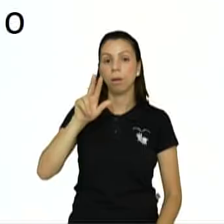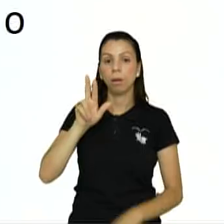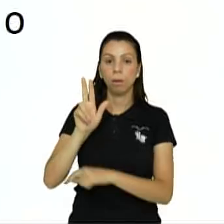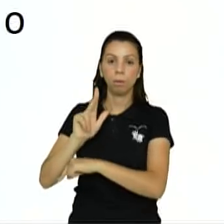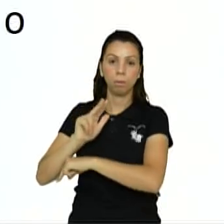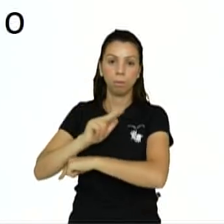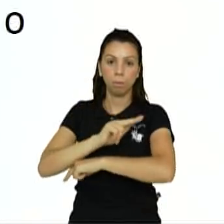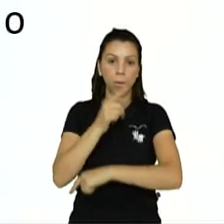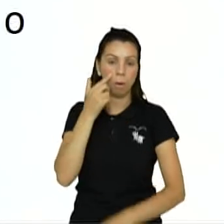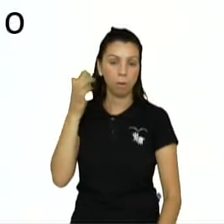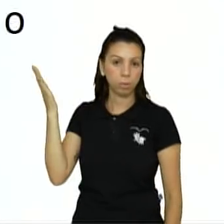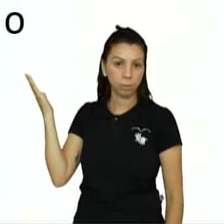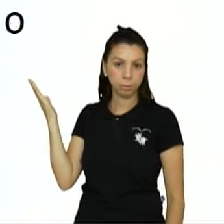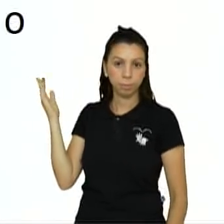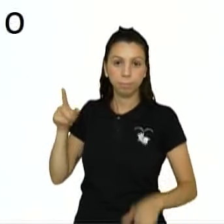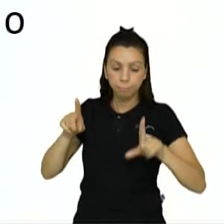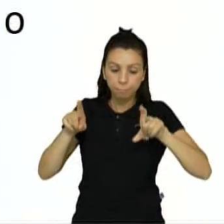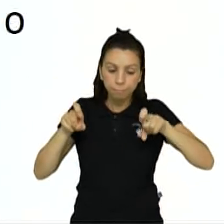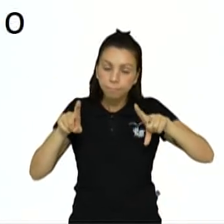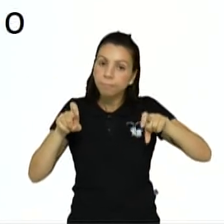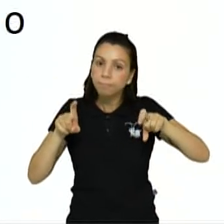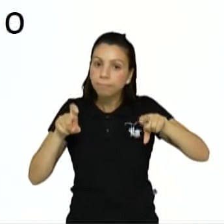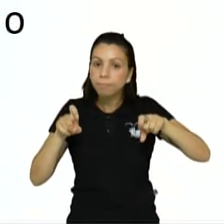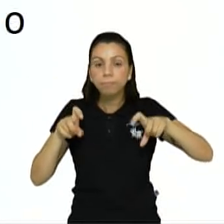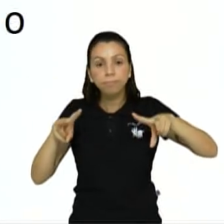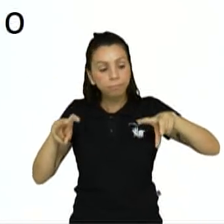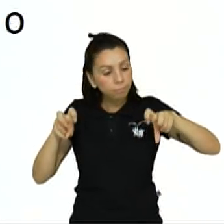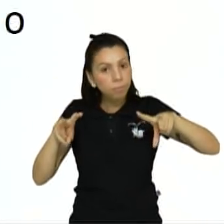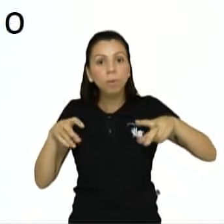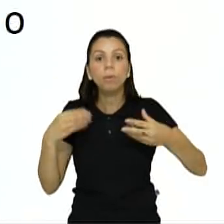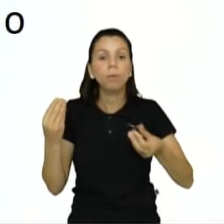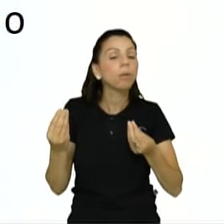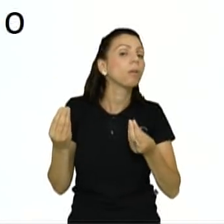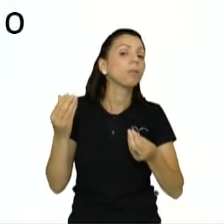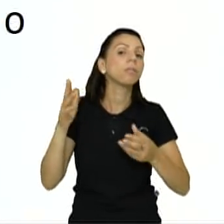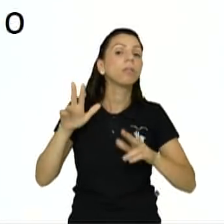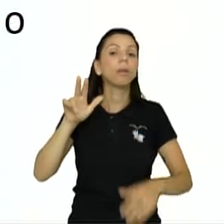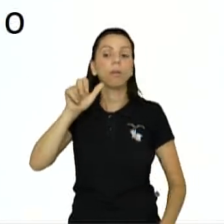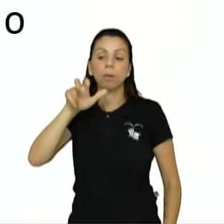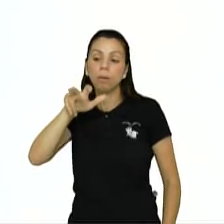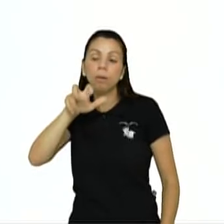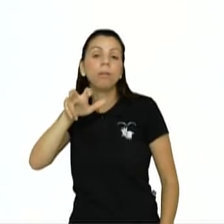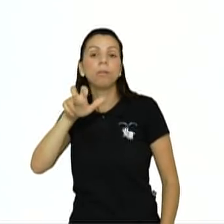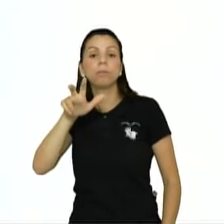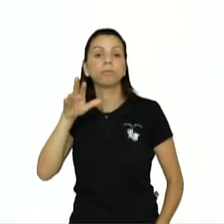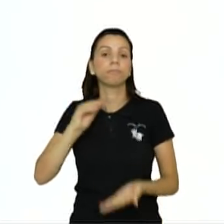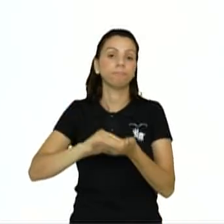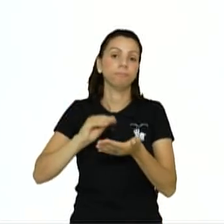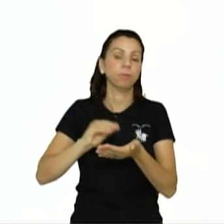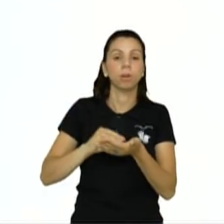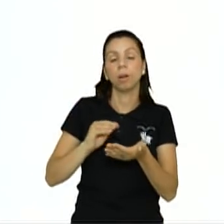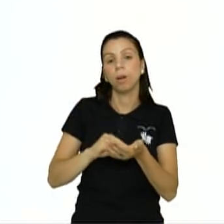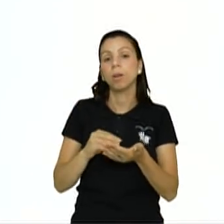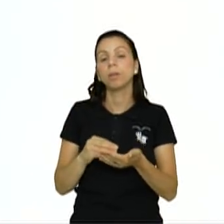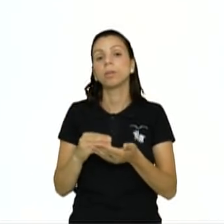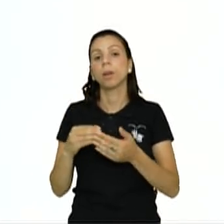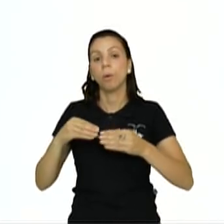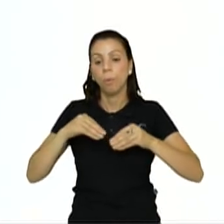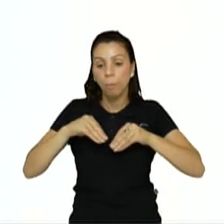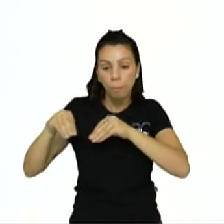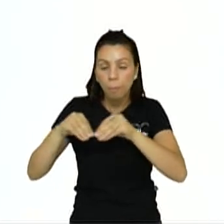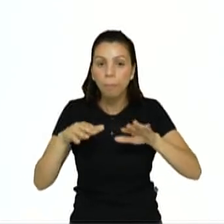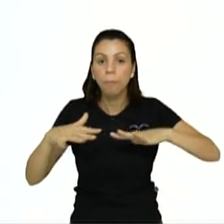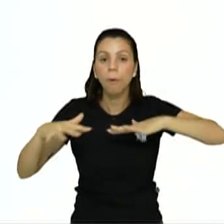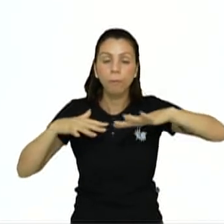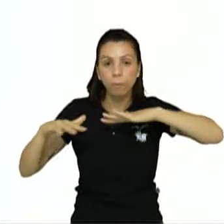que serve exatamente para isso. Se não fosse articulado, talvez ela não se movimentasse tão bem. A